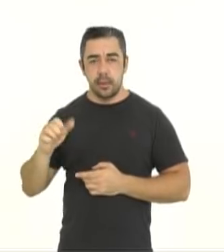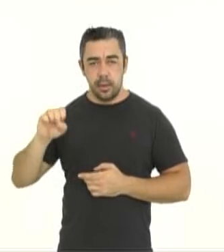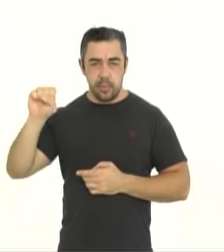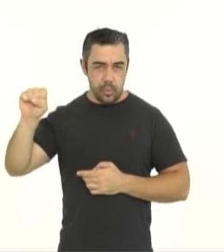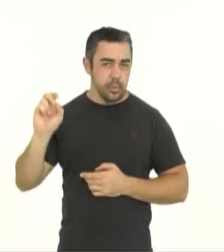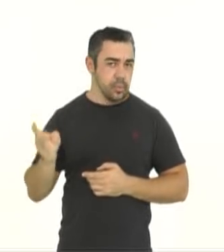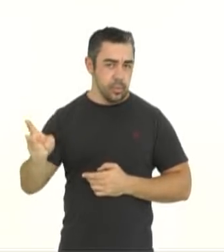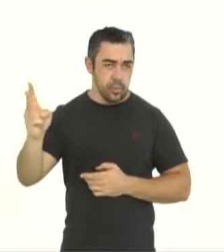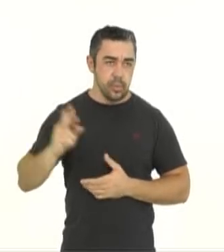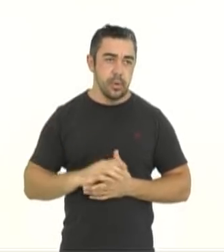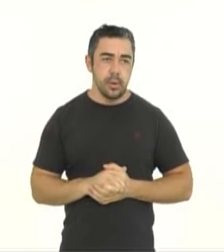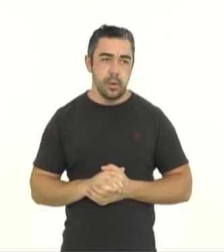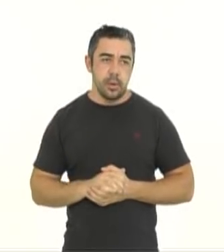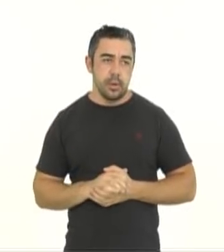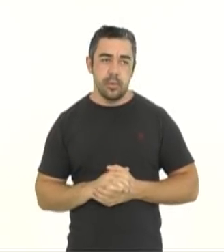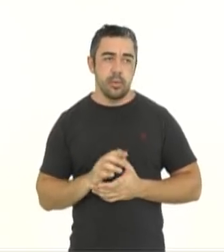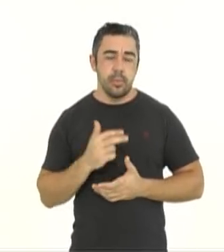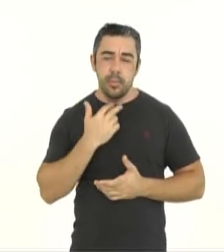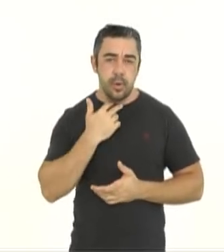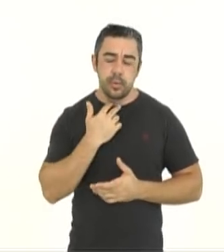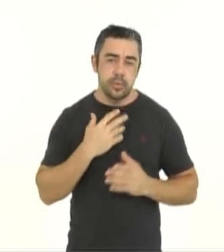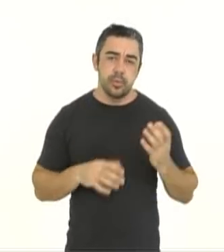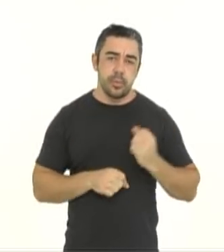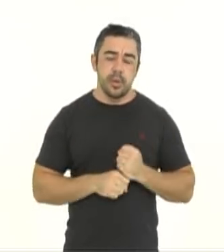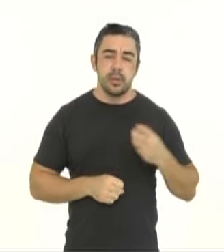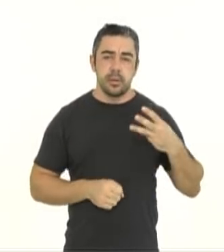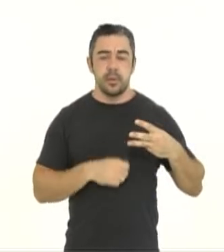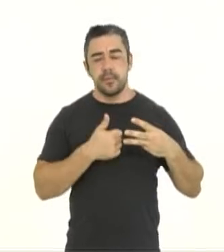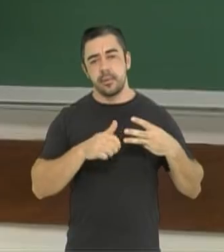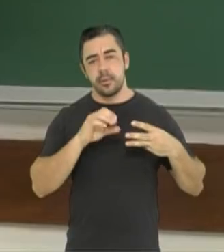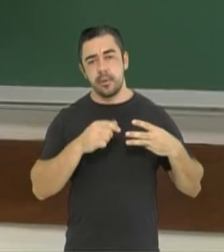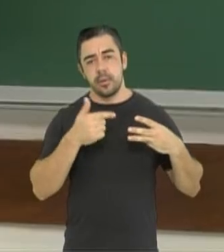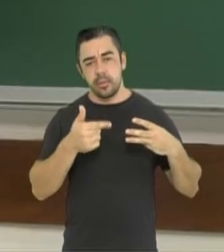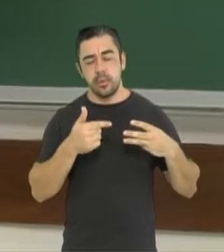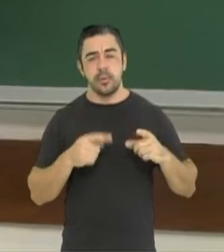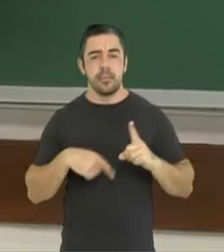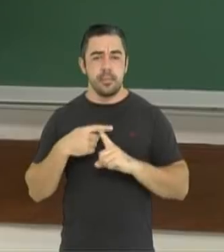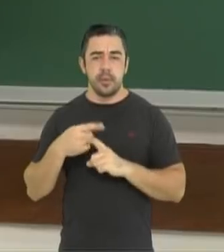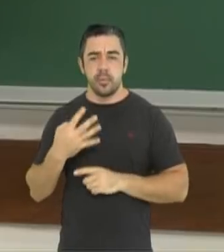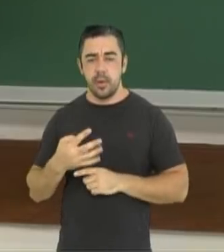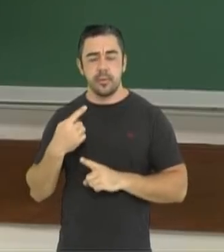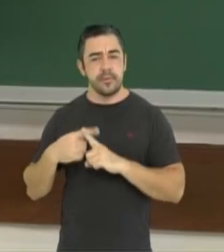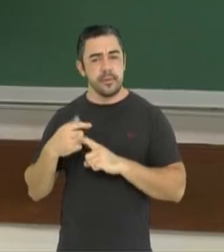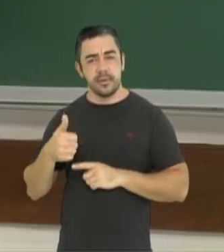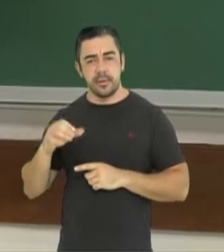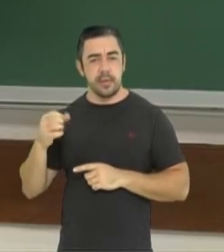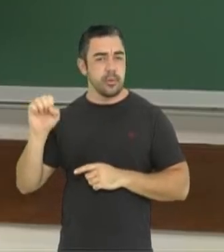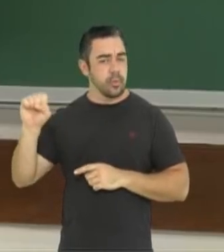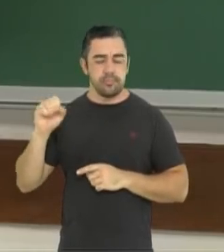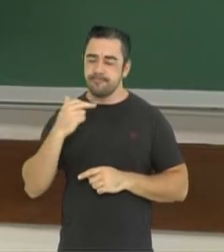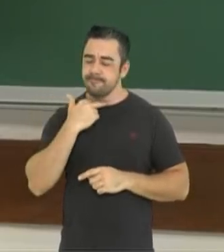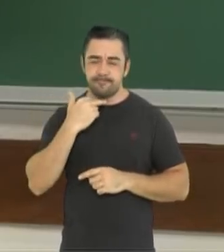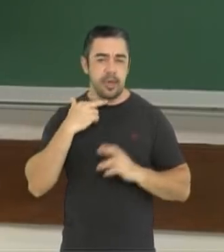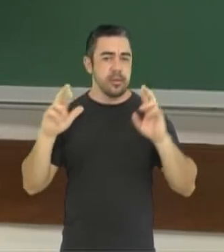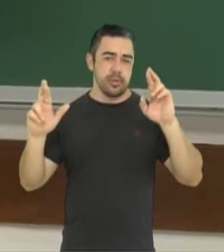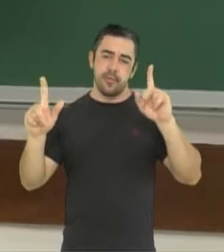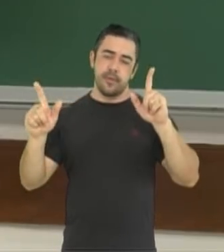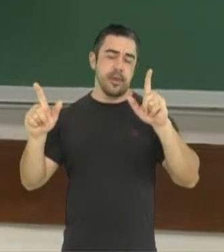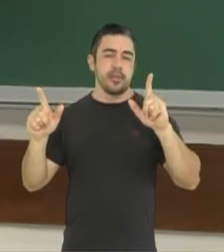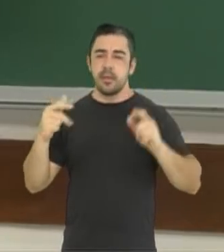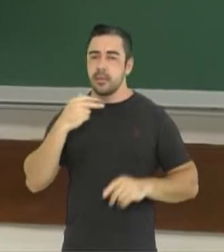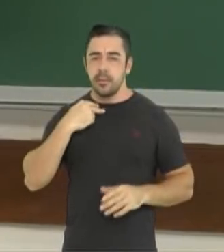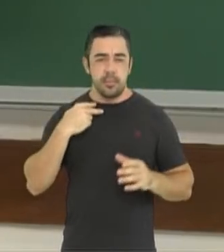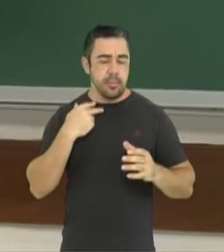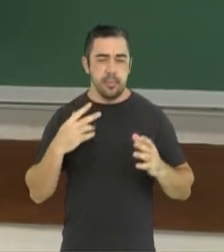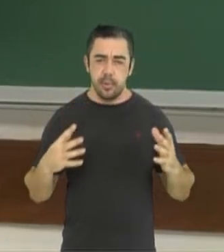8 do expoente. Não poderia somar se fosse 3 vezes 10 na 2 com mais 4 vezes 10 na 8. São expoentes diferentes para a